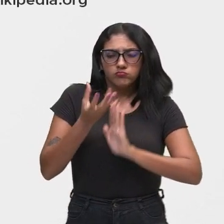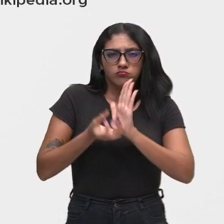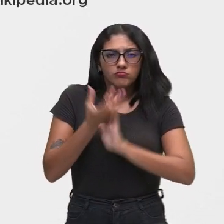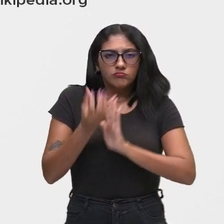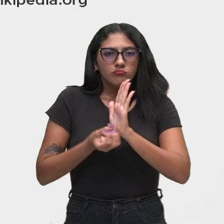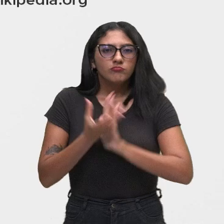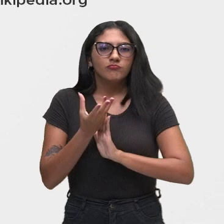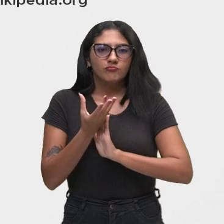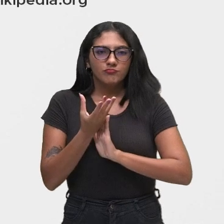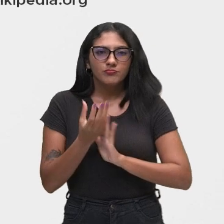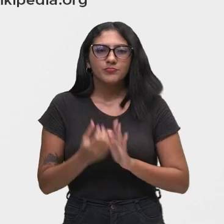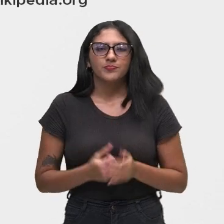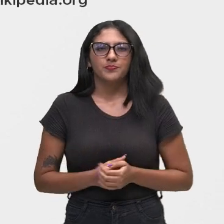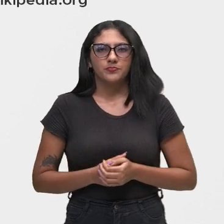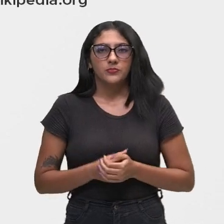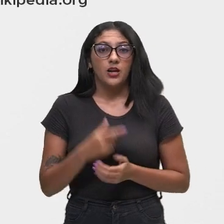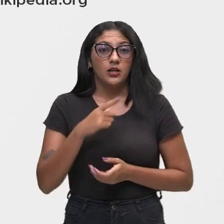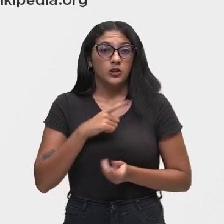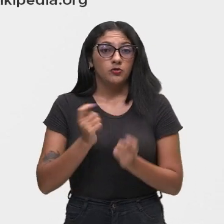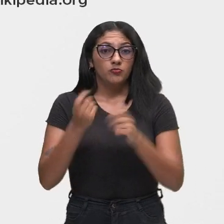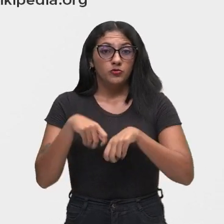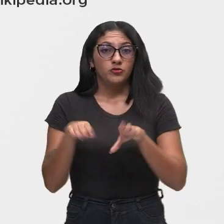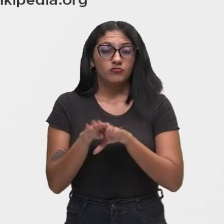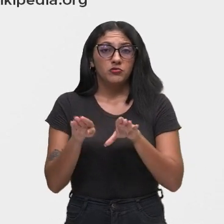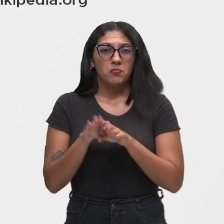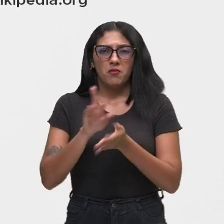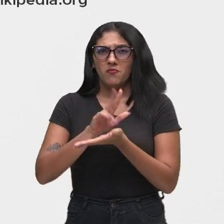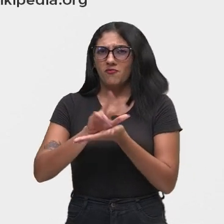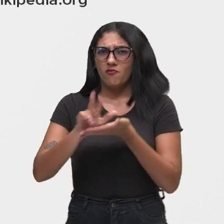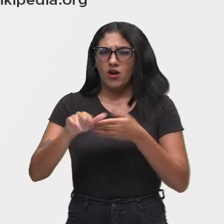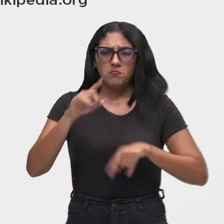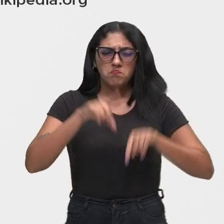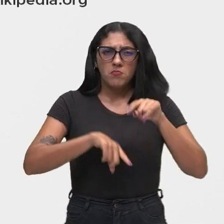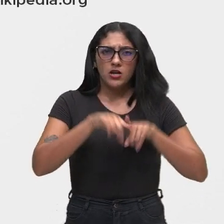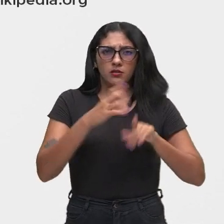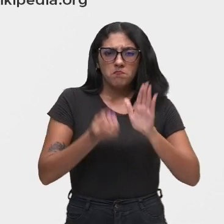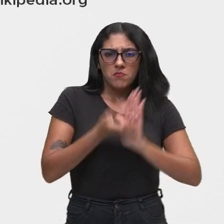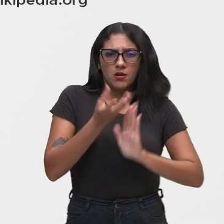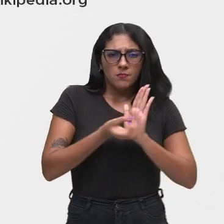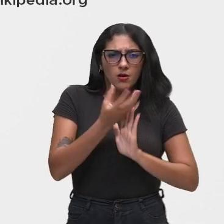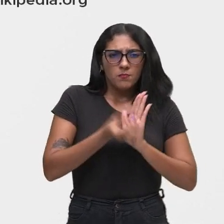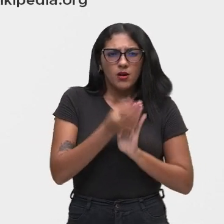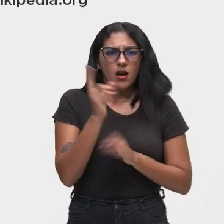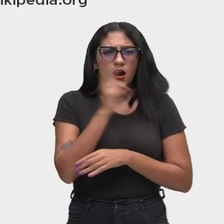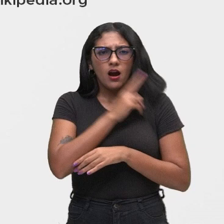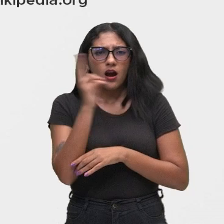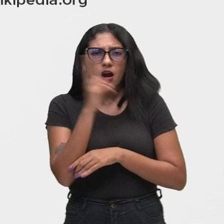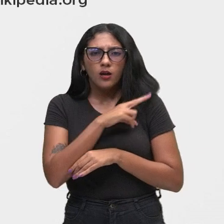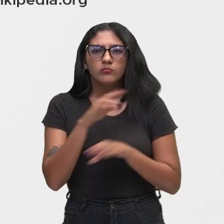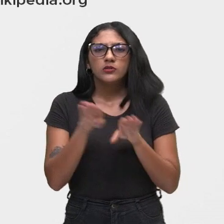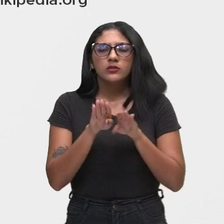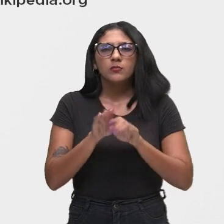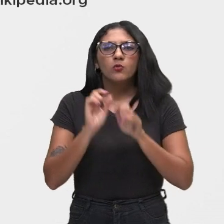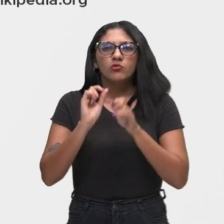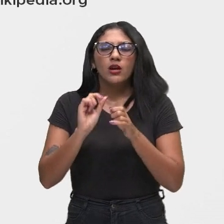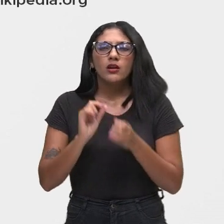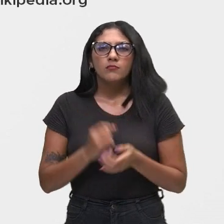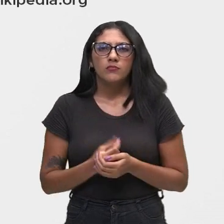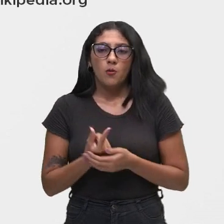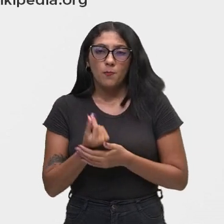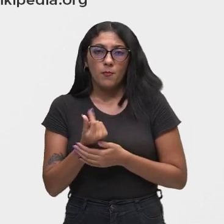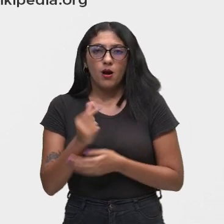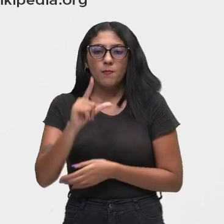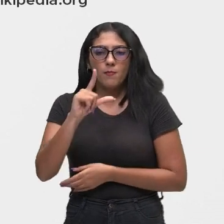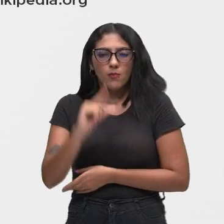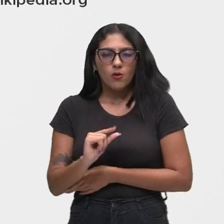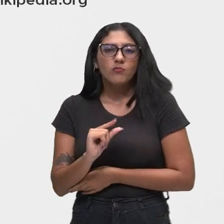antes. Isso permitiu que mais mercadorias fossem produzidas a um custo menor, né? Então, como